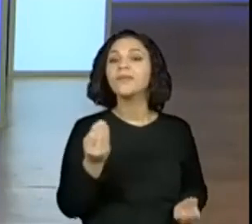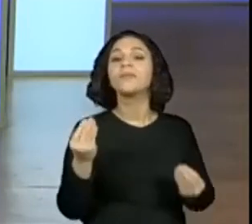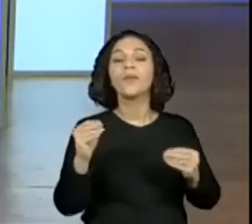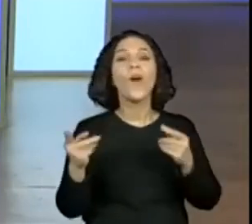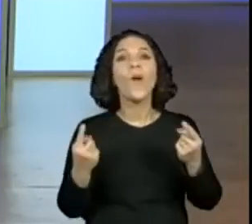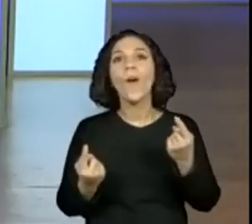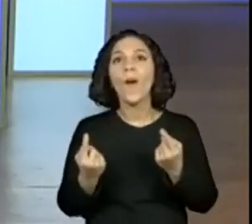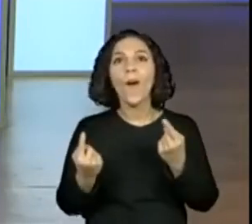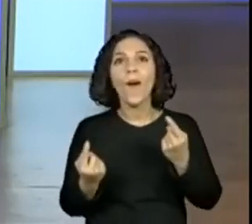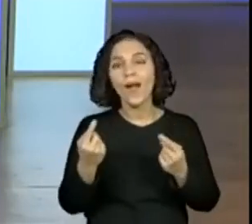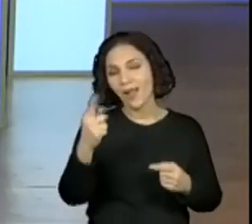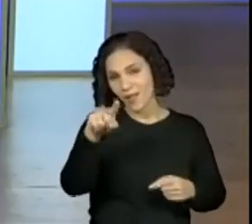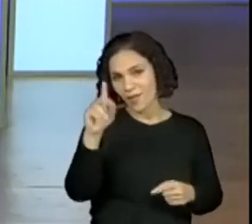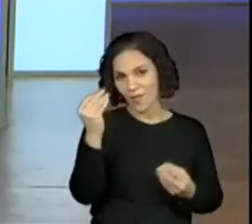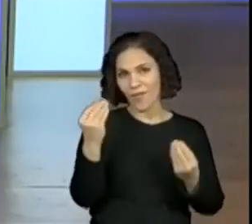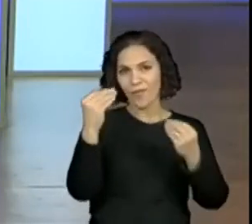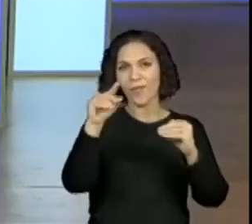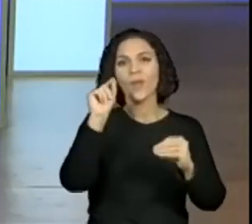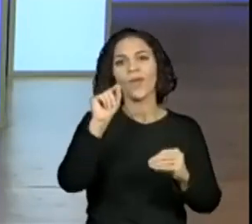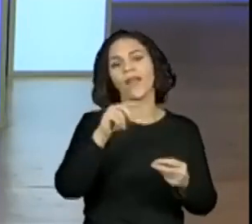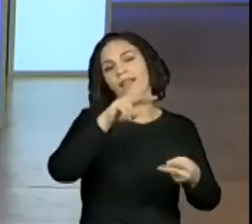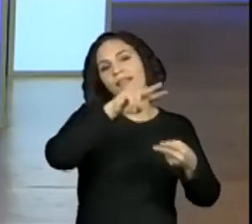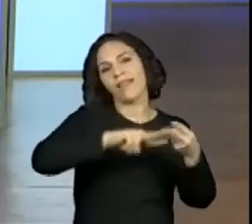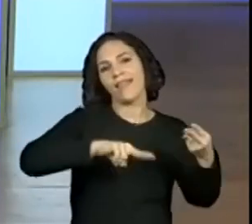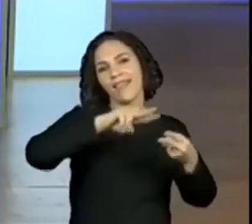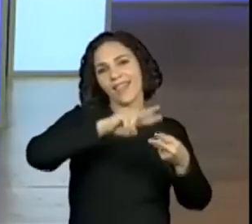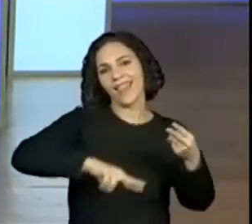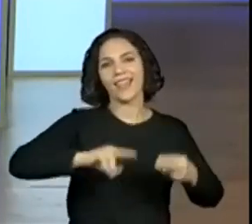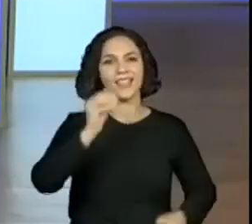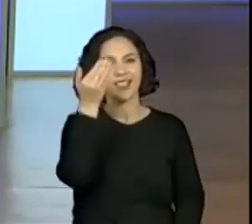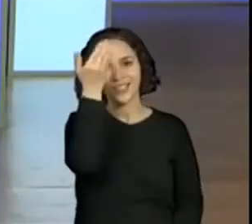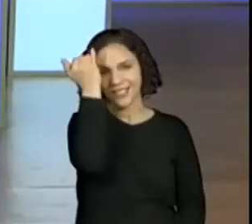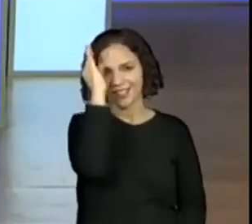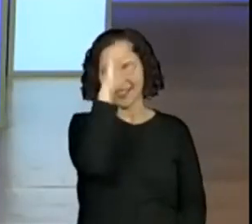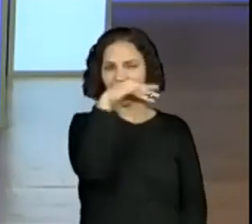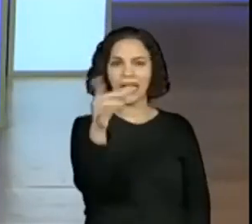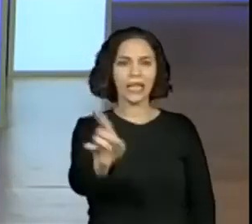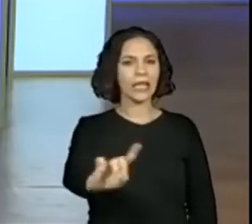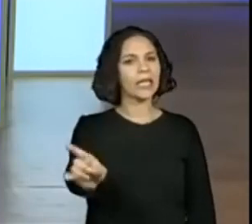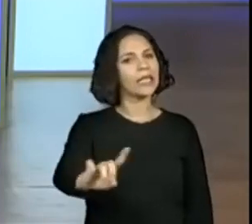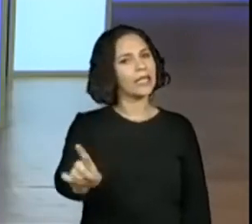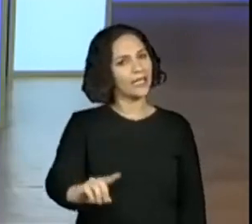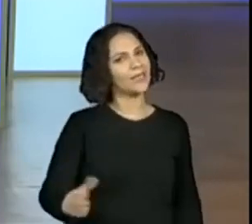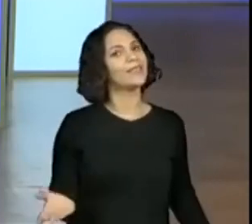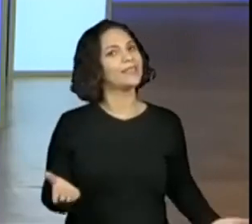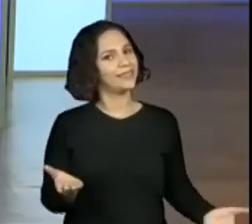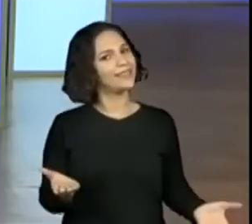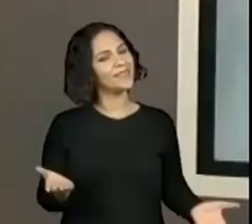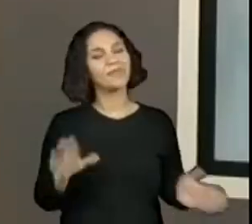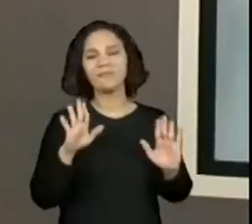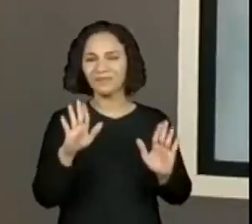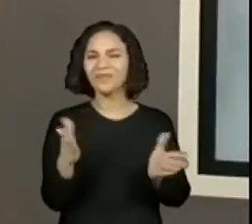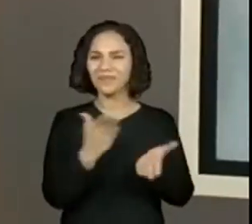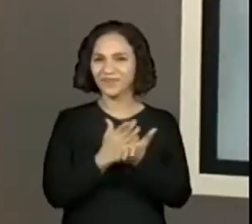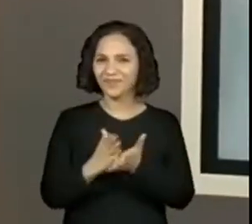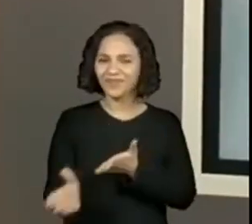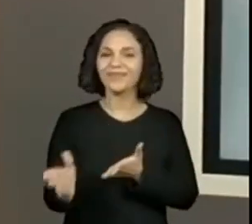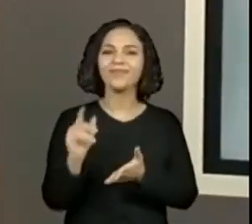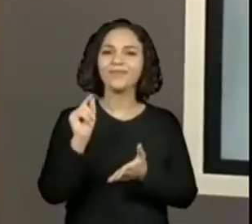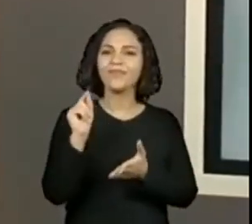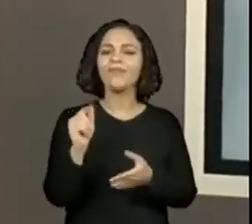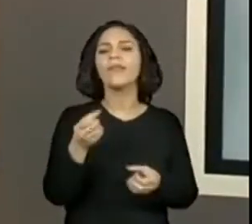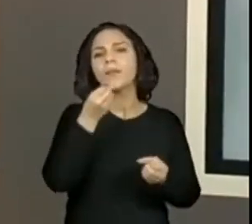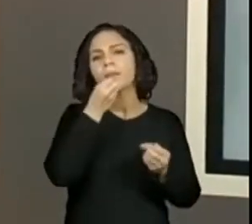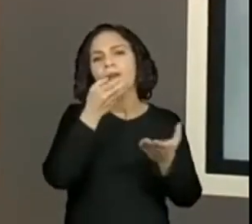absorvendo conhece vai começar a subir Jonas ali quer ver e não não não mas vamos lá gente a gente começar então eu quero